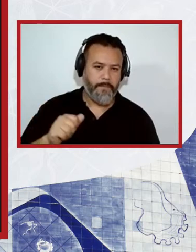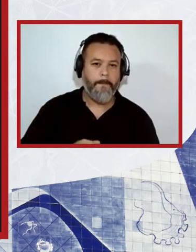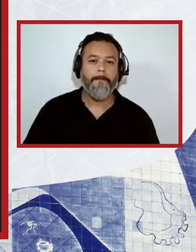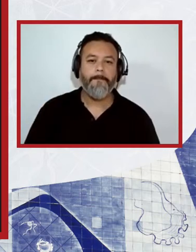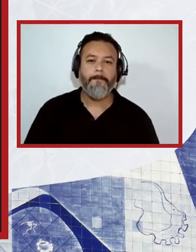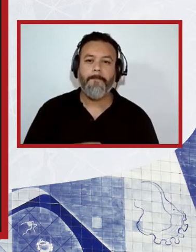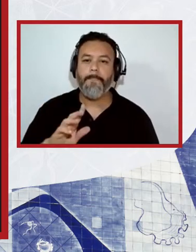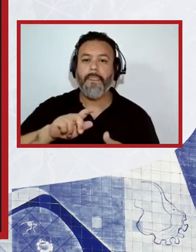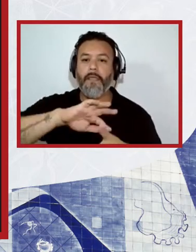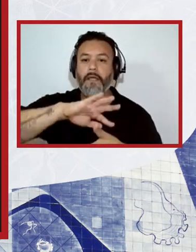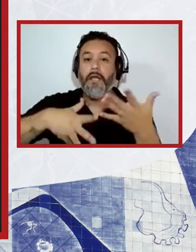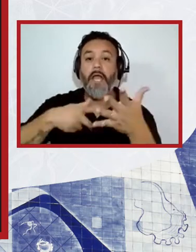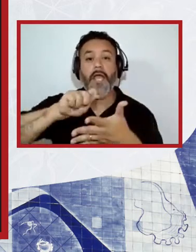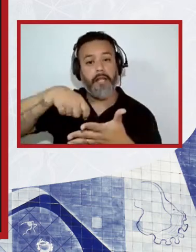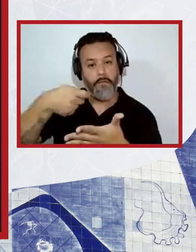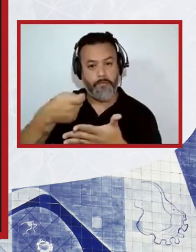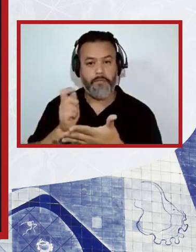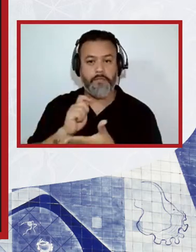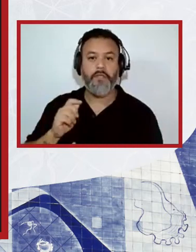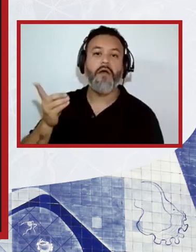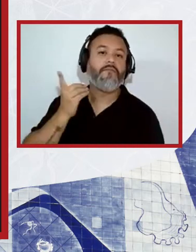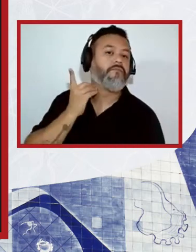aqui.